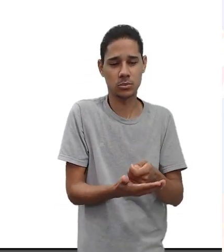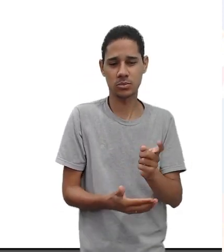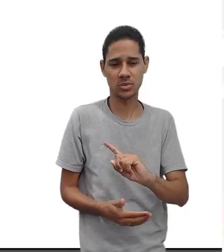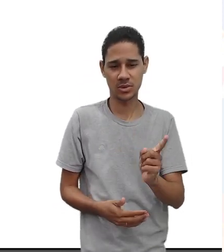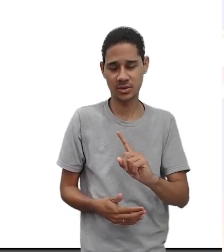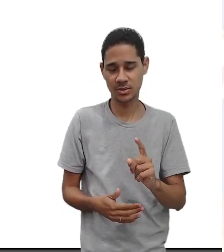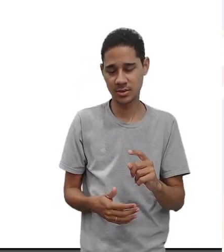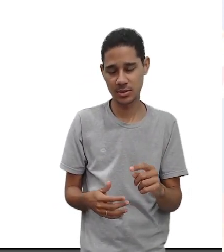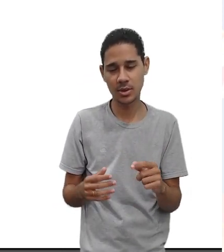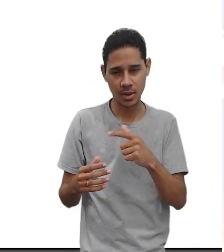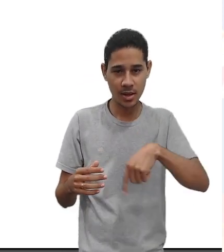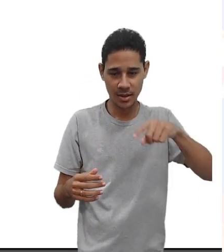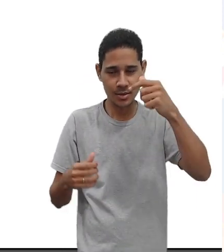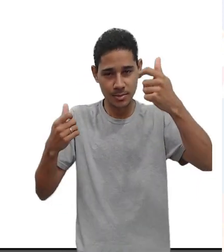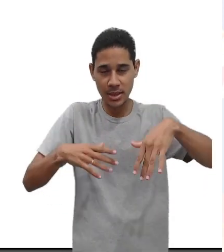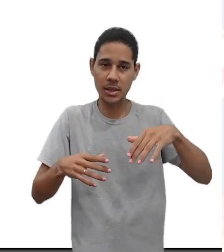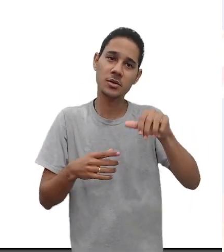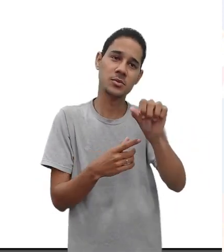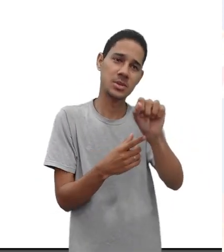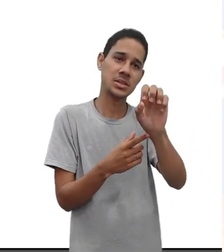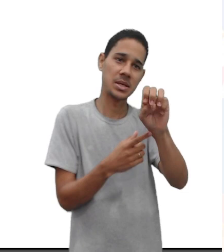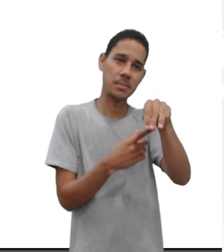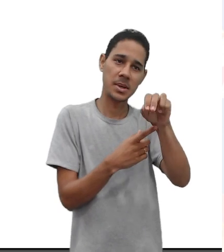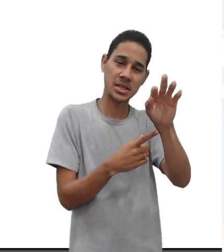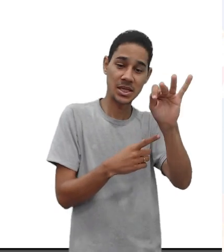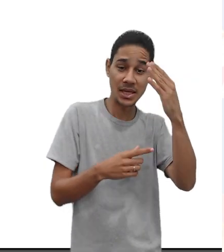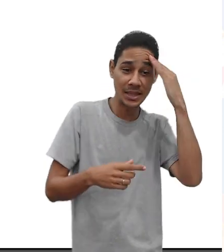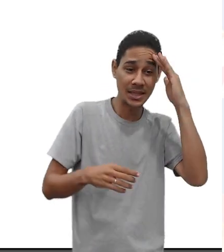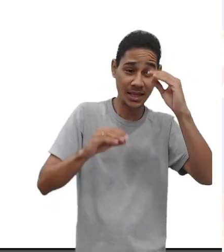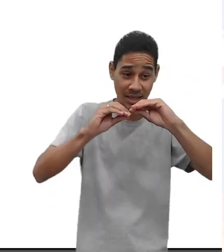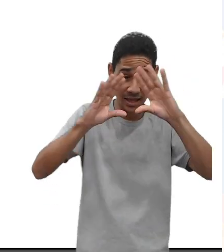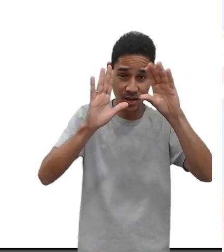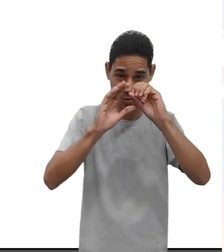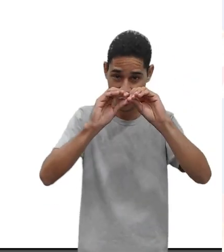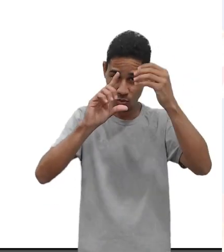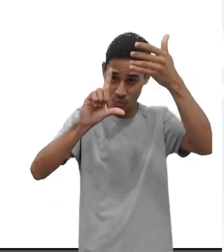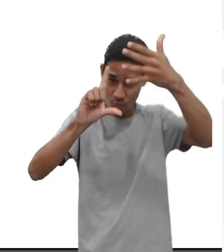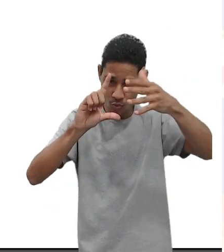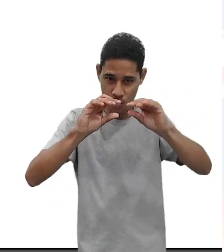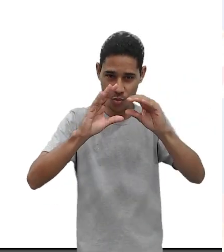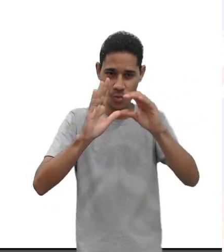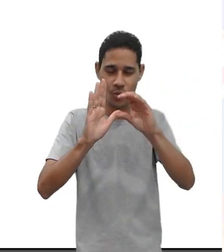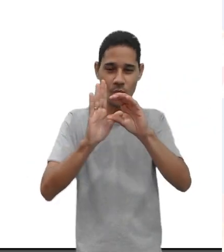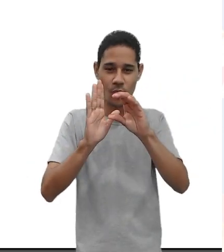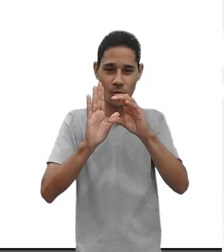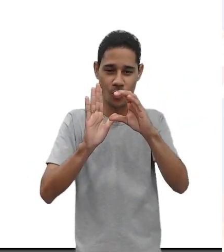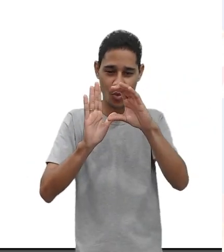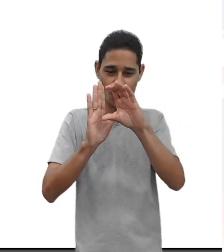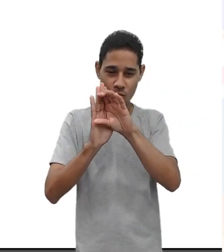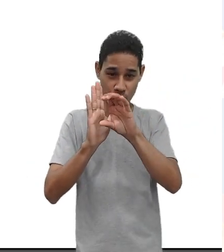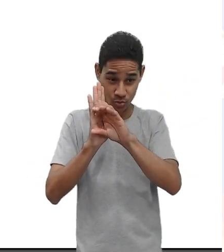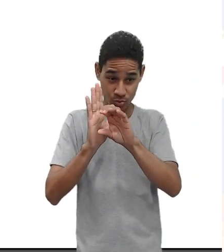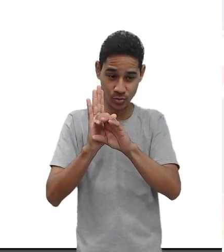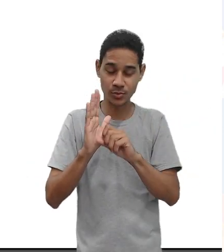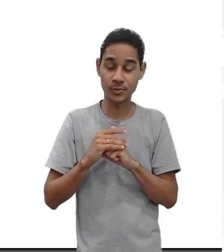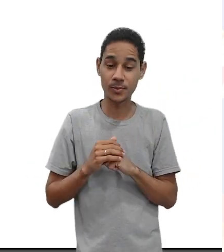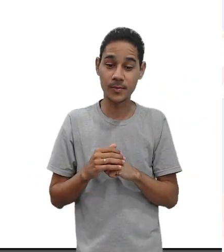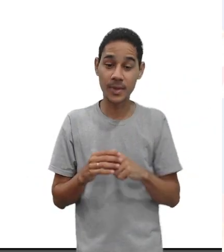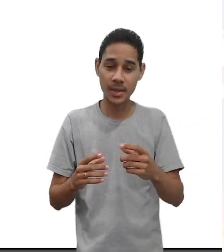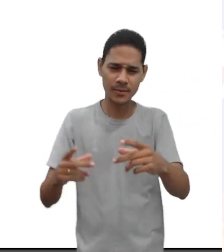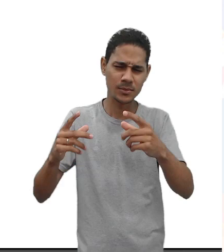de entendimento de um código, o HTML5 ele disponibiliza algumas tags não essenciais que podem ser